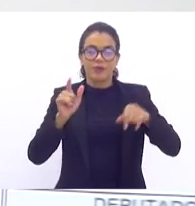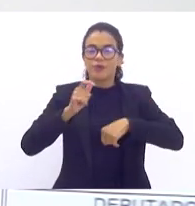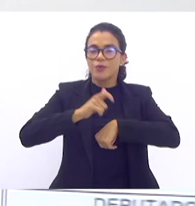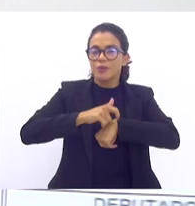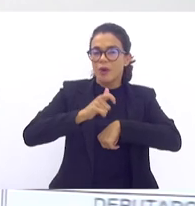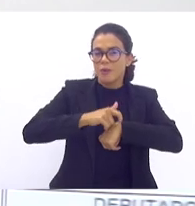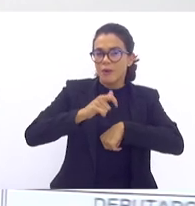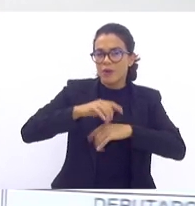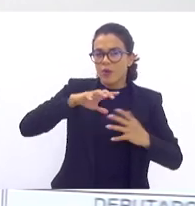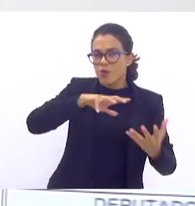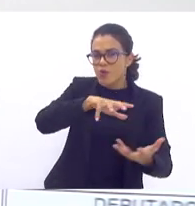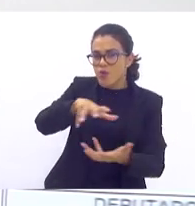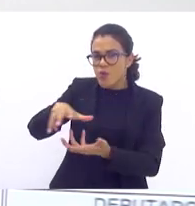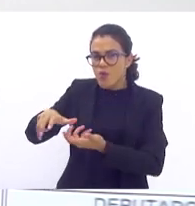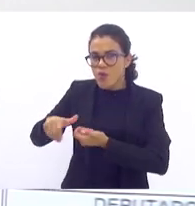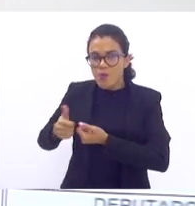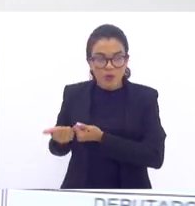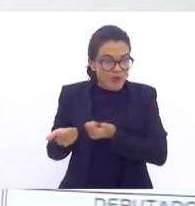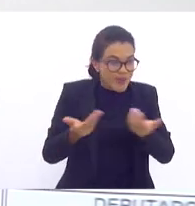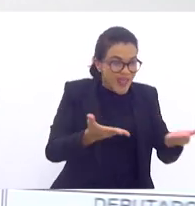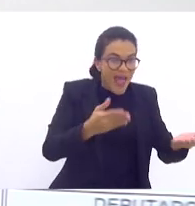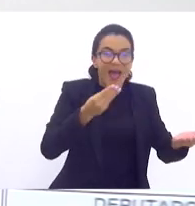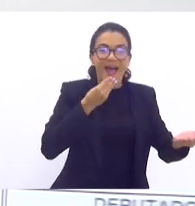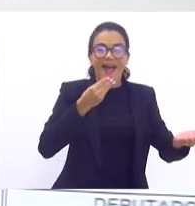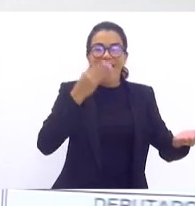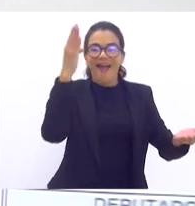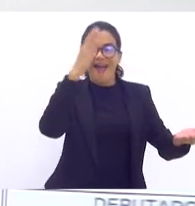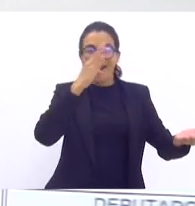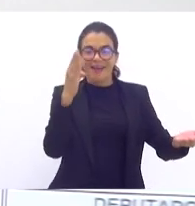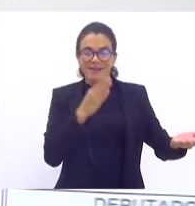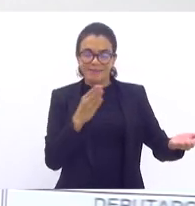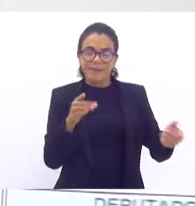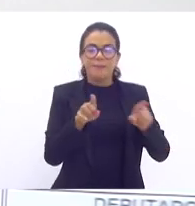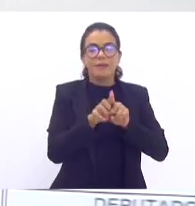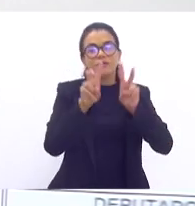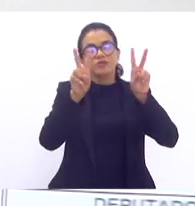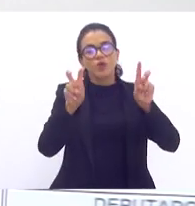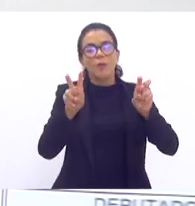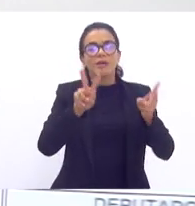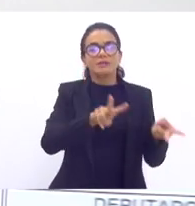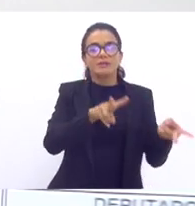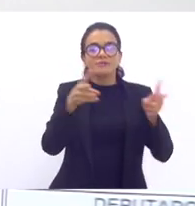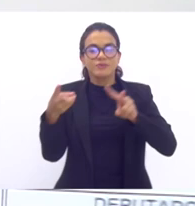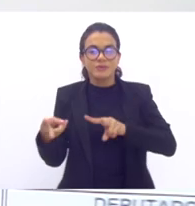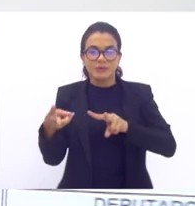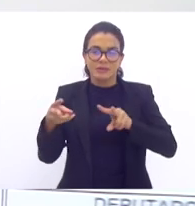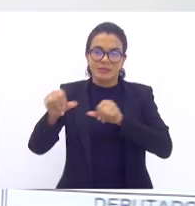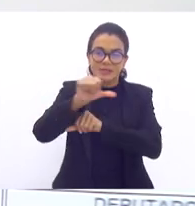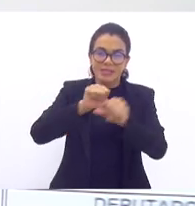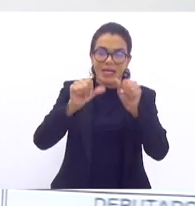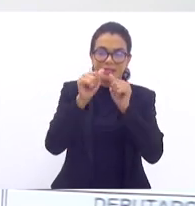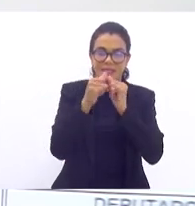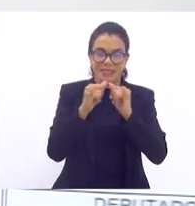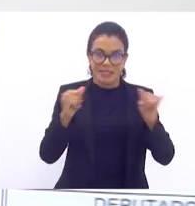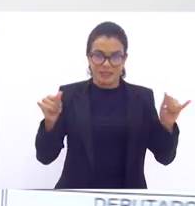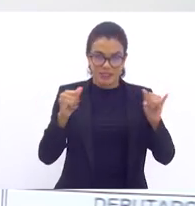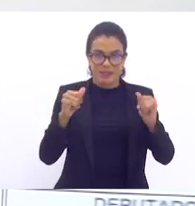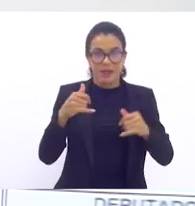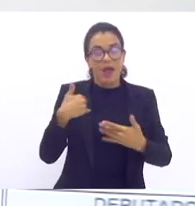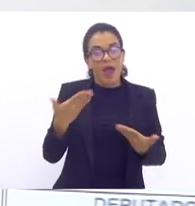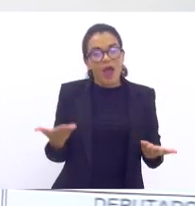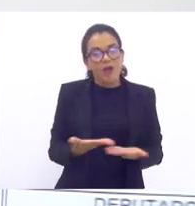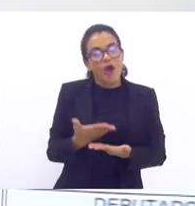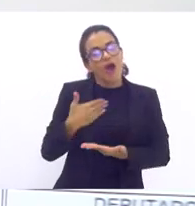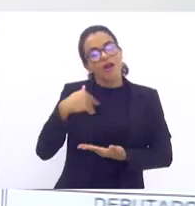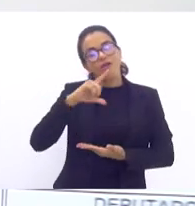momento que o mundo abre uma oportunidade para o Brasil principalmente com essa questão da transição energética então eu saio daqui